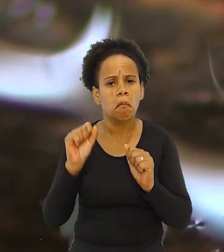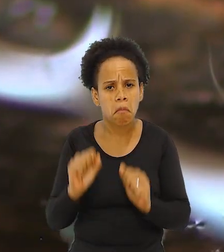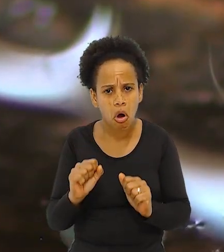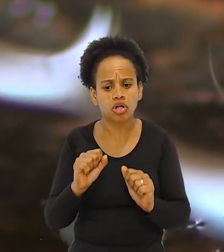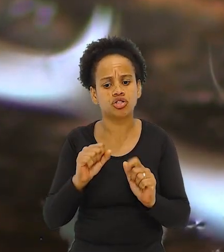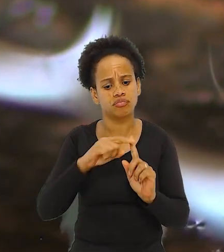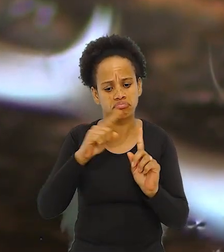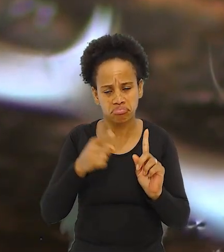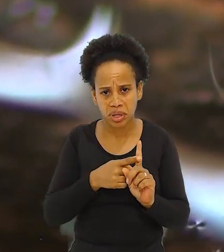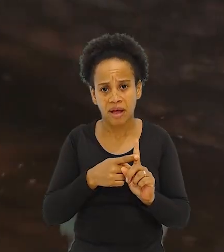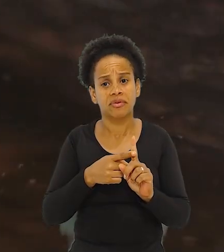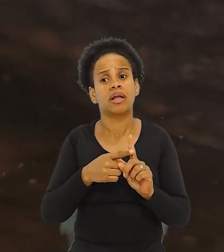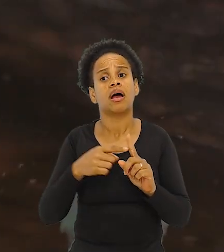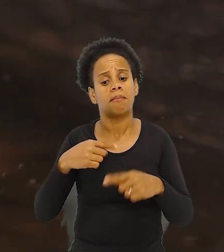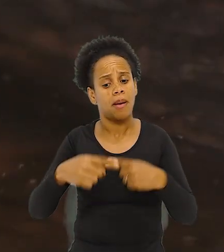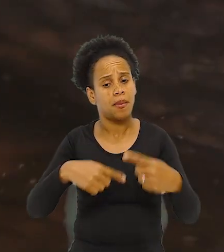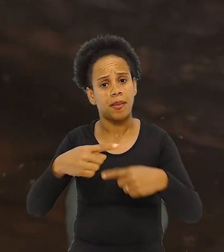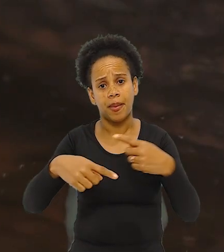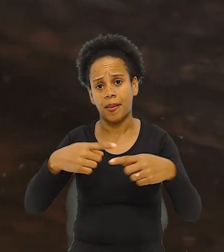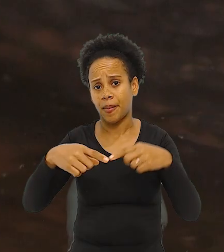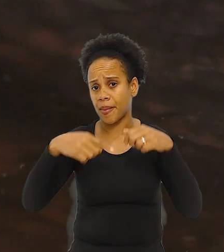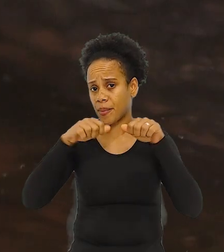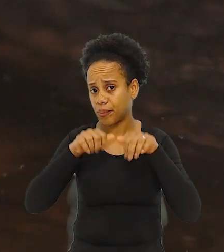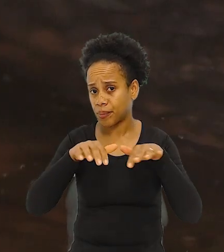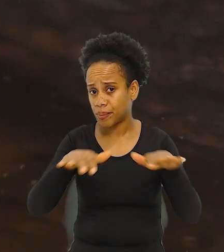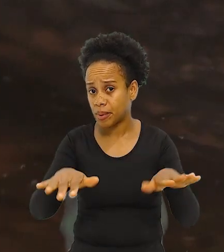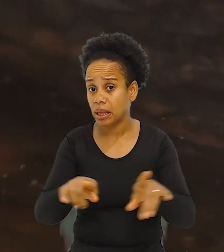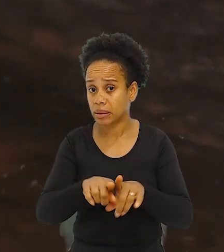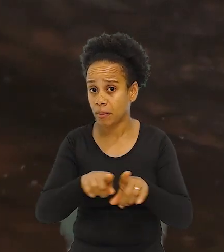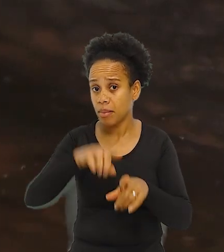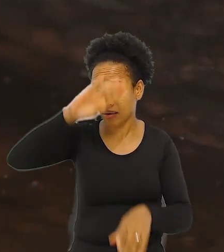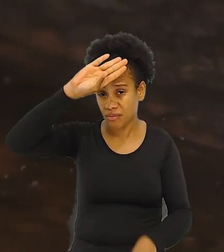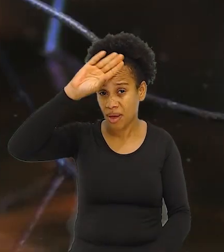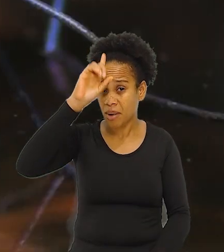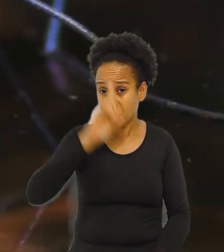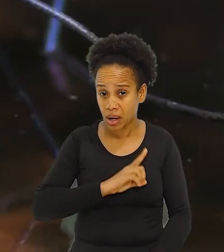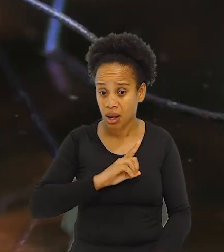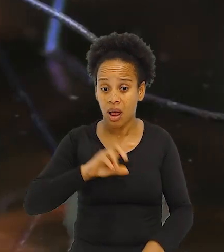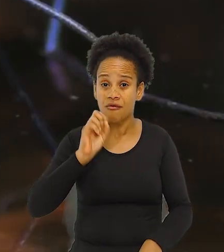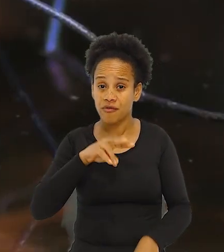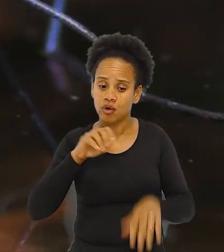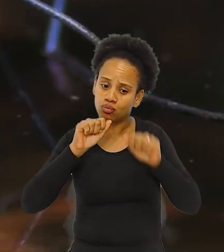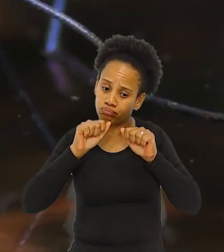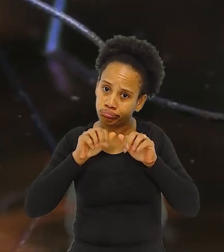reproduzirem, perpetuando a espécie e a transmitir o vírus da febre amarela.